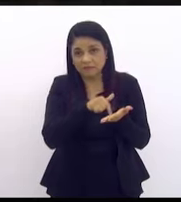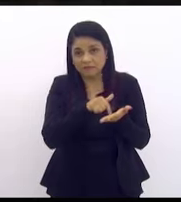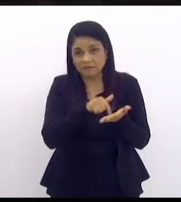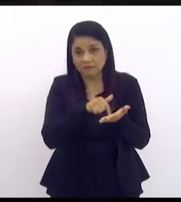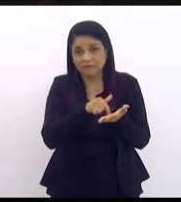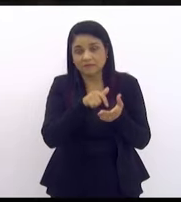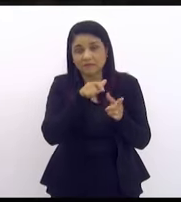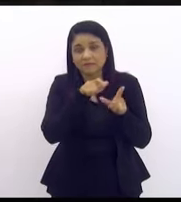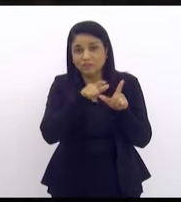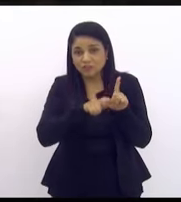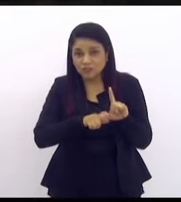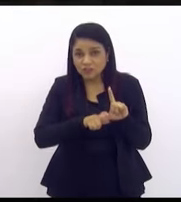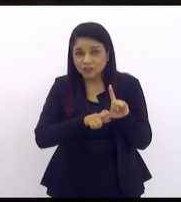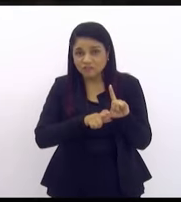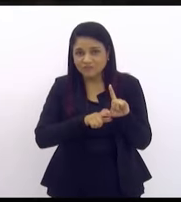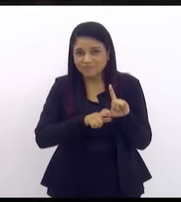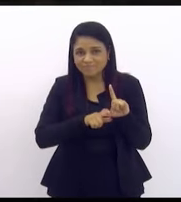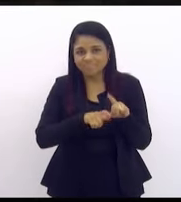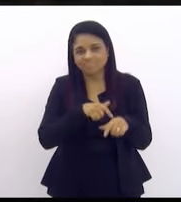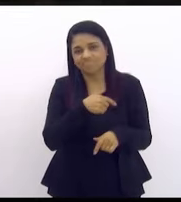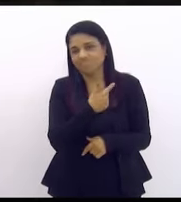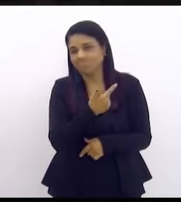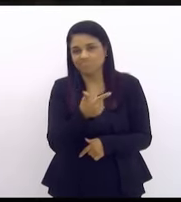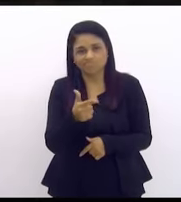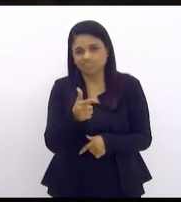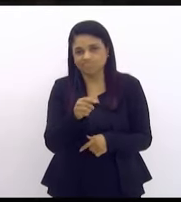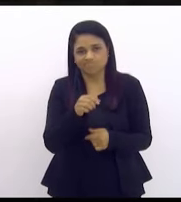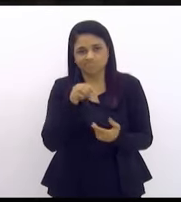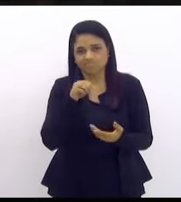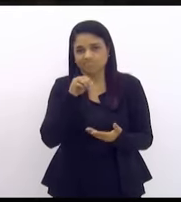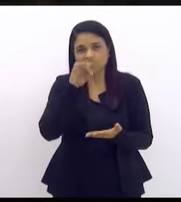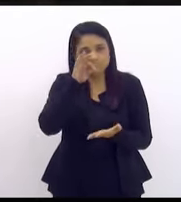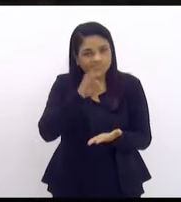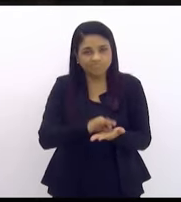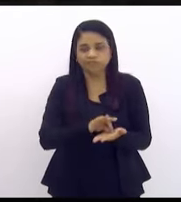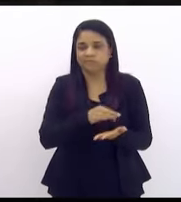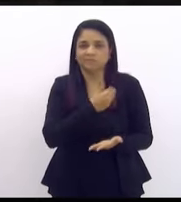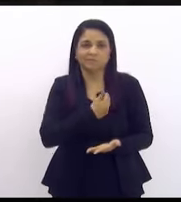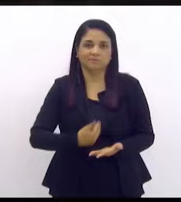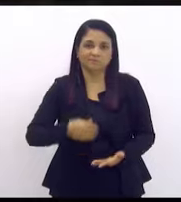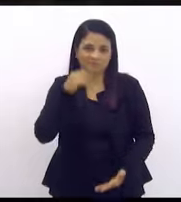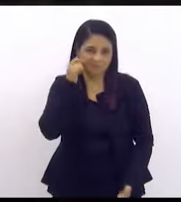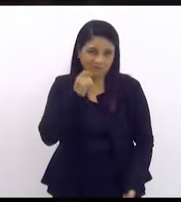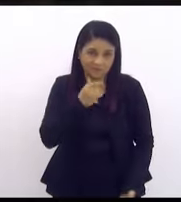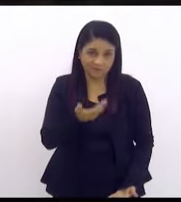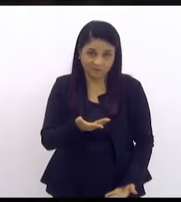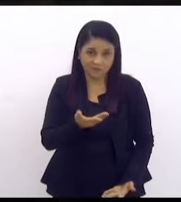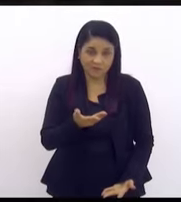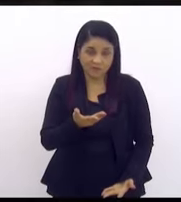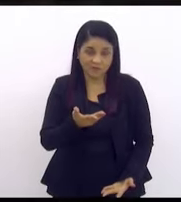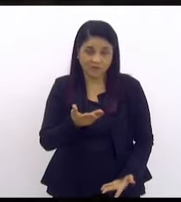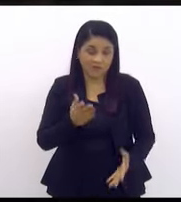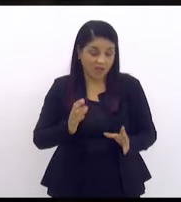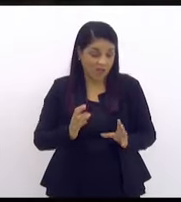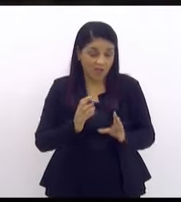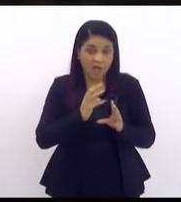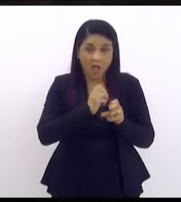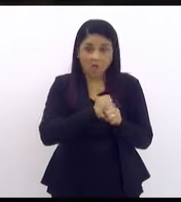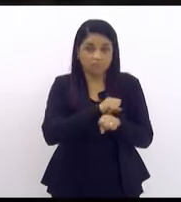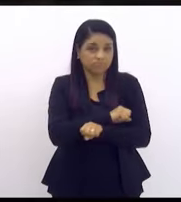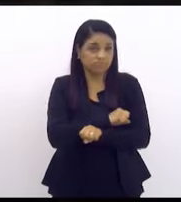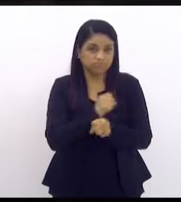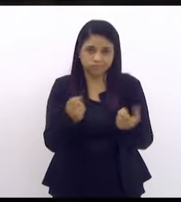desta dívida não é feita de maneira concreta pelo governador Cláudio Castro. Então, essa conta ela não fecha e